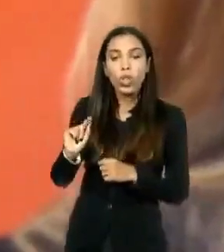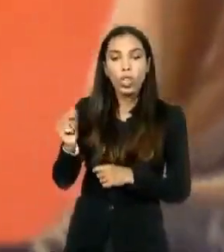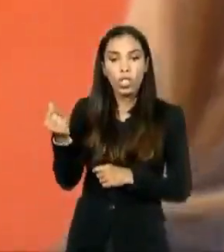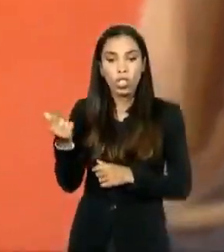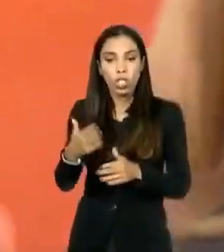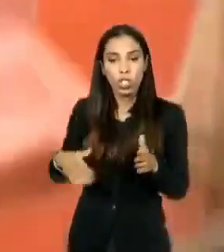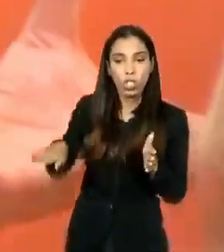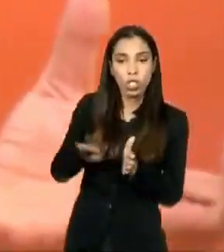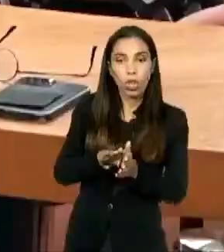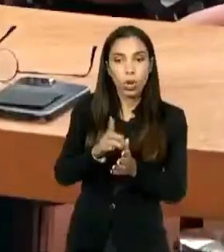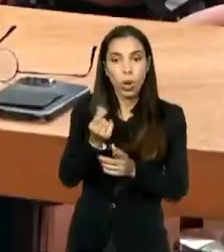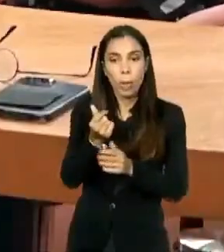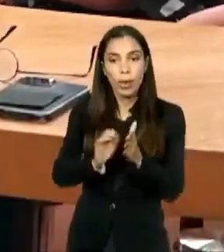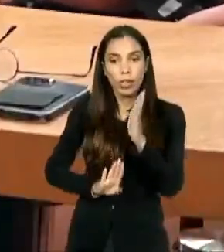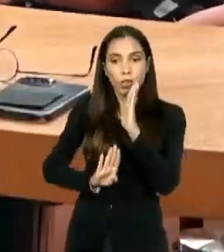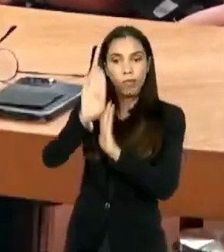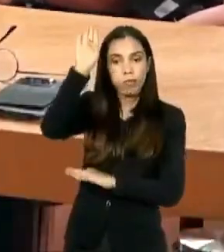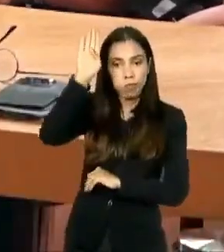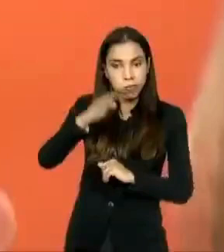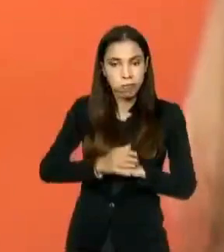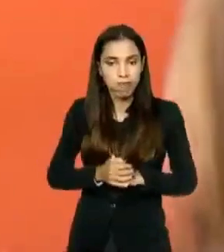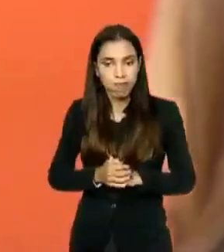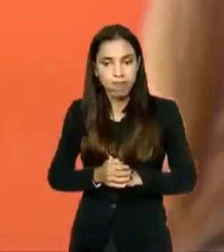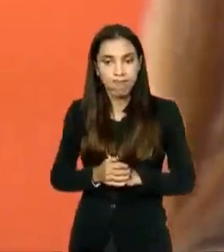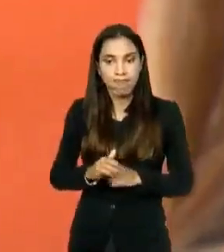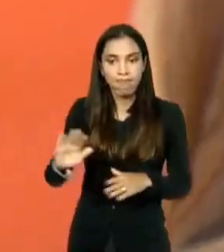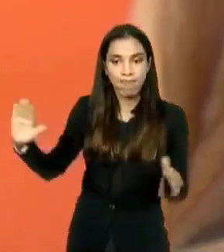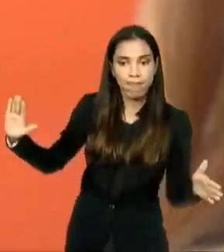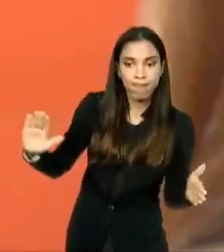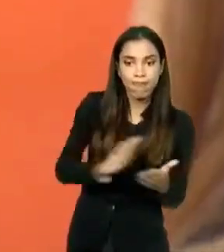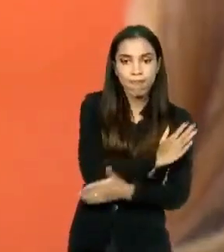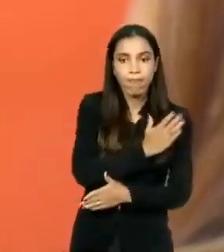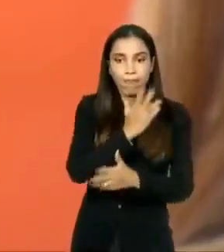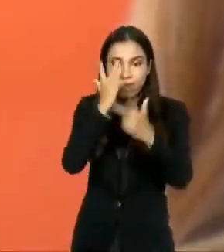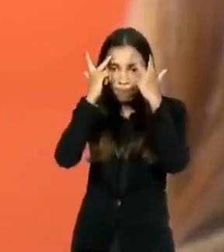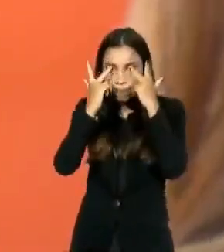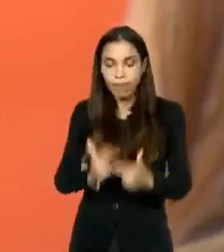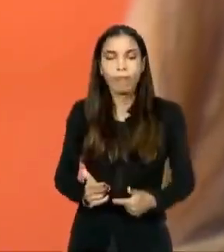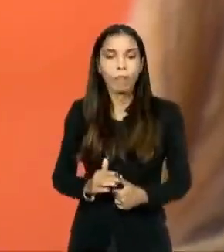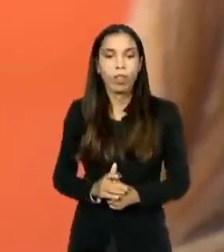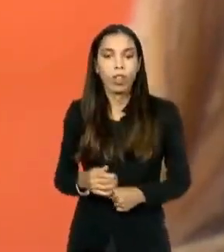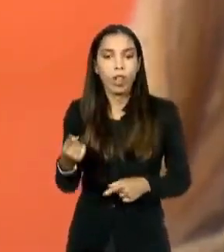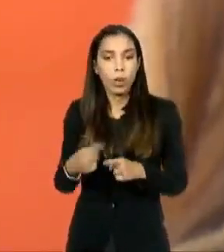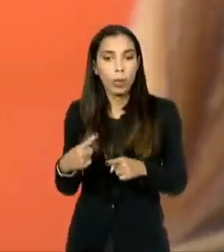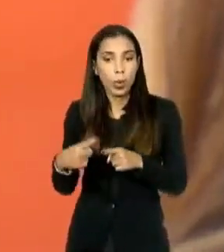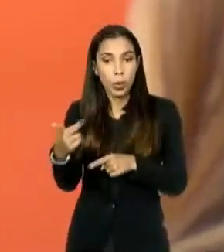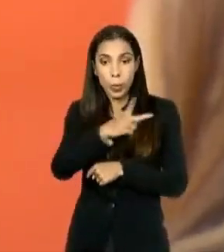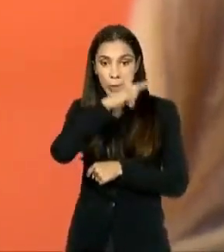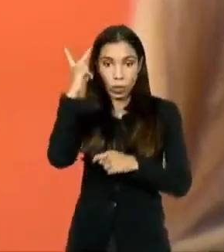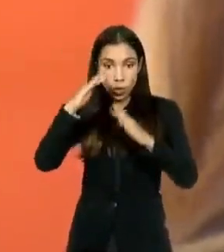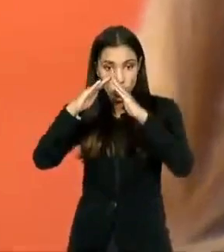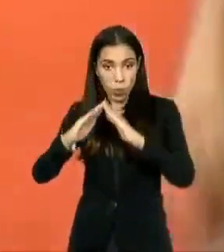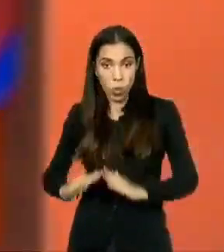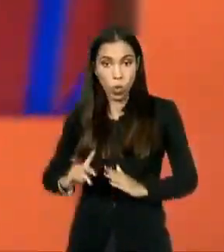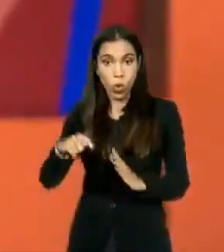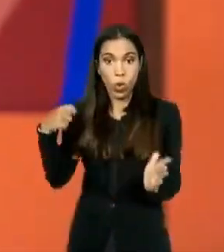os preços sobem. Existe uma remoção natural. Porque as pessoas que moravam lá, que